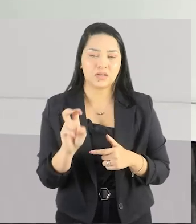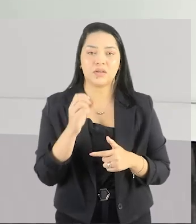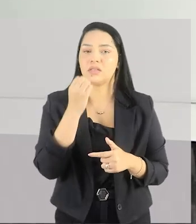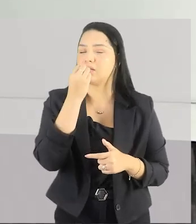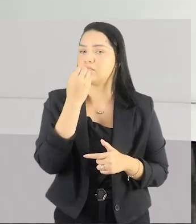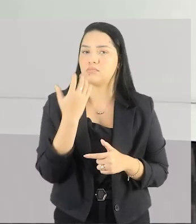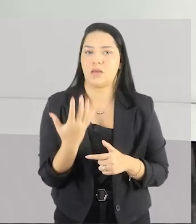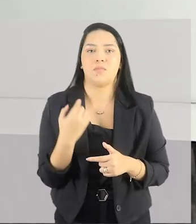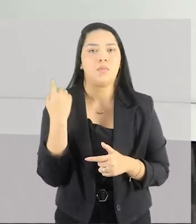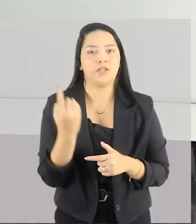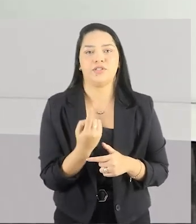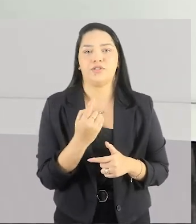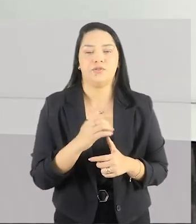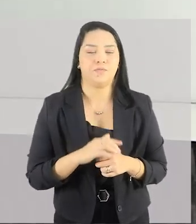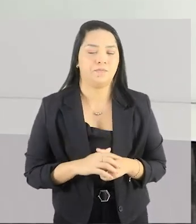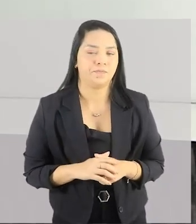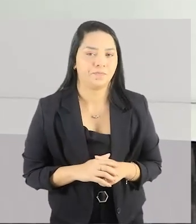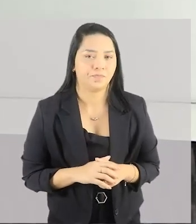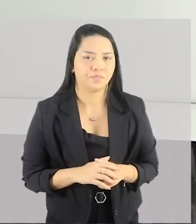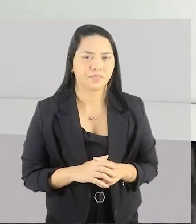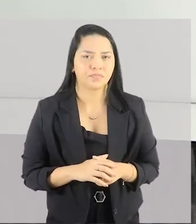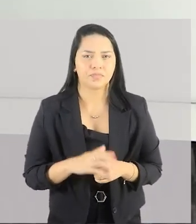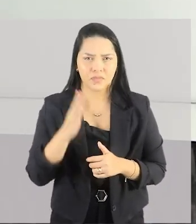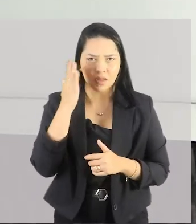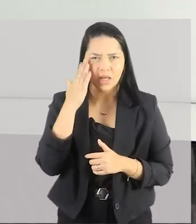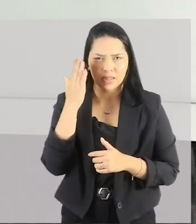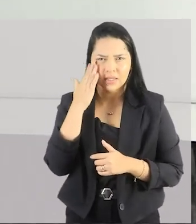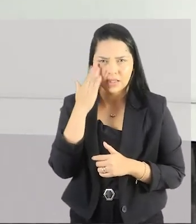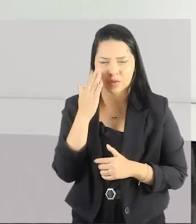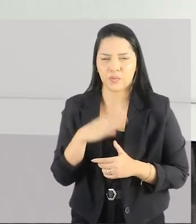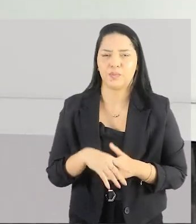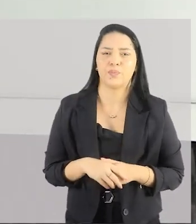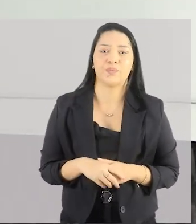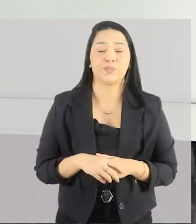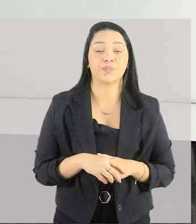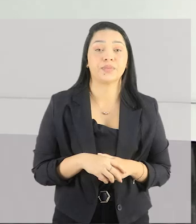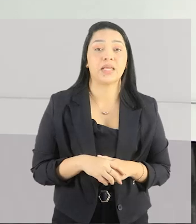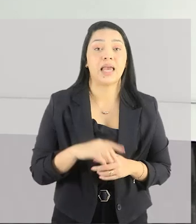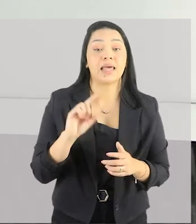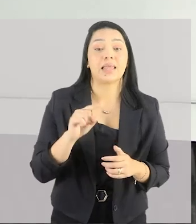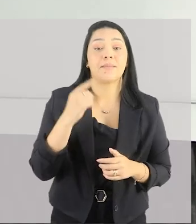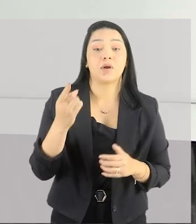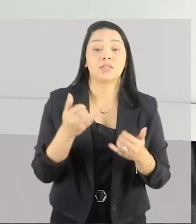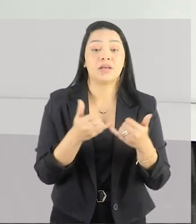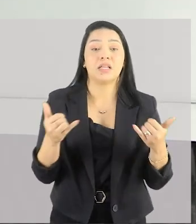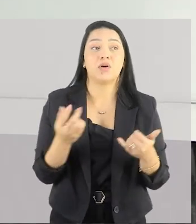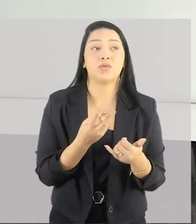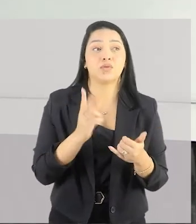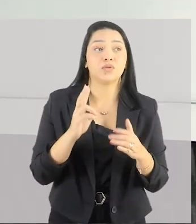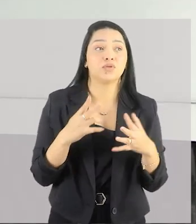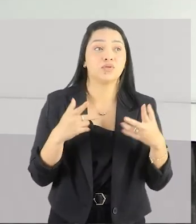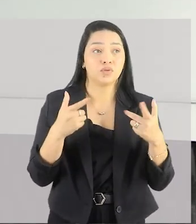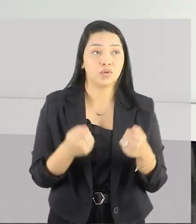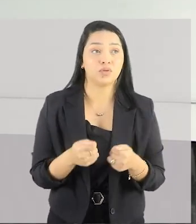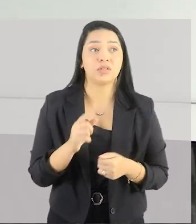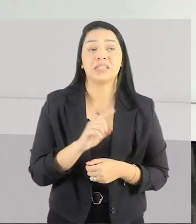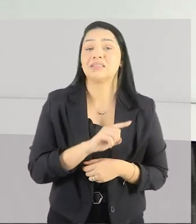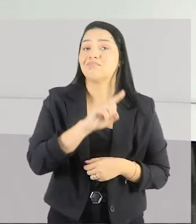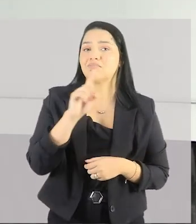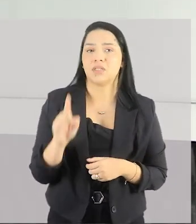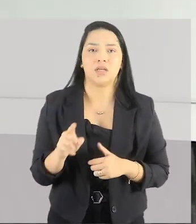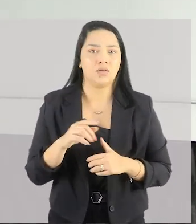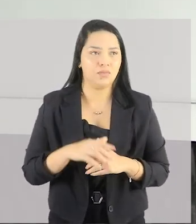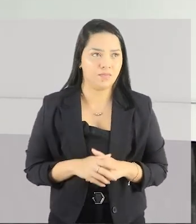não interessa para a gente. Tá pegando aí a linha de raciocínio? Nessa próxima linha, o 2 dividiu todo mundo?